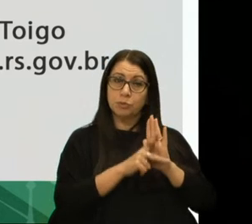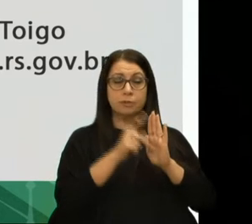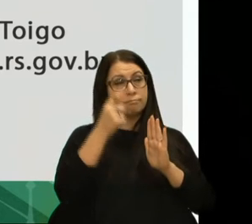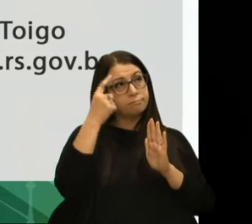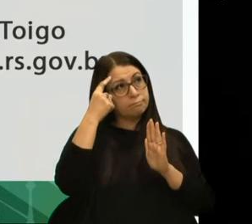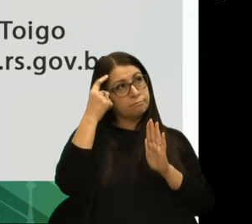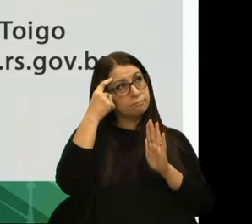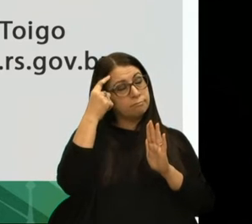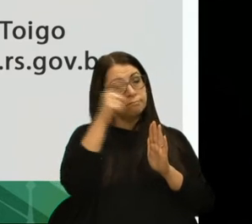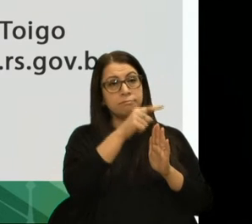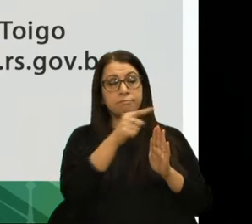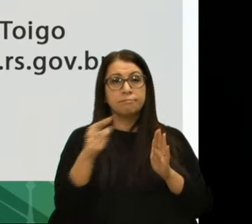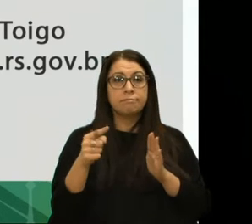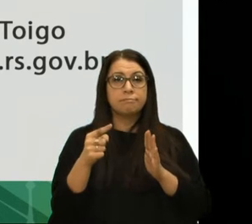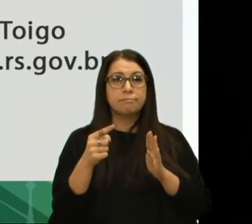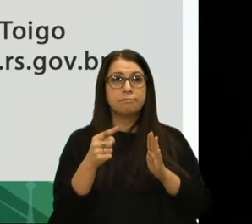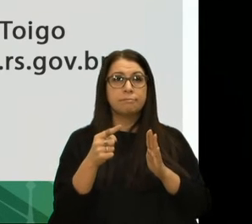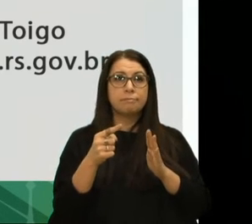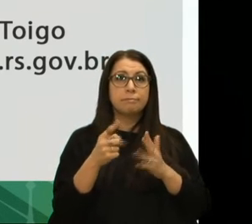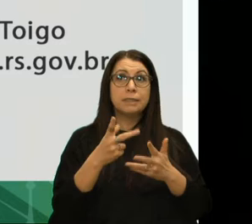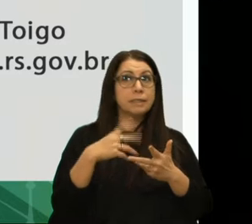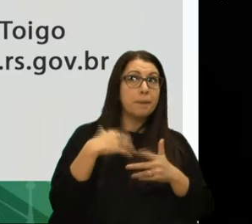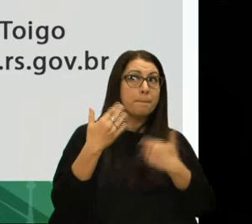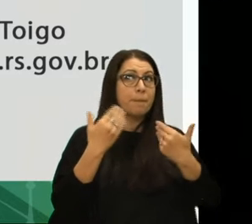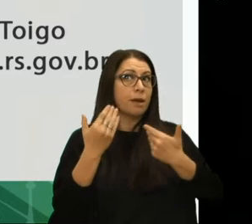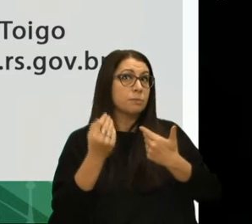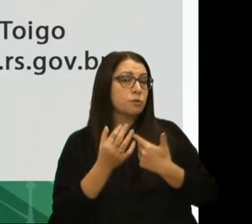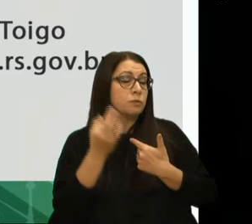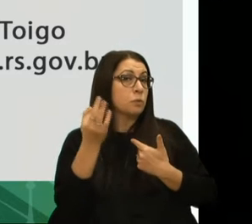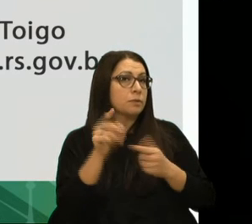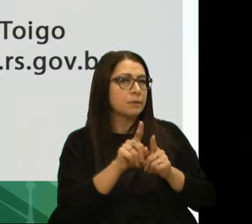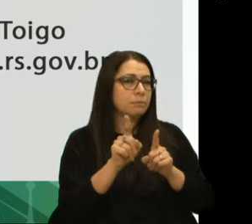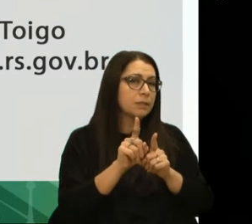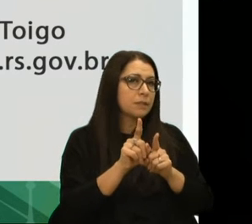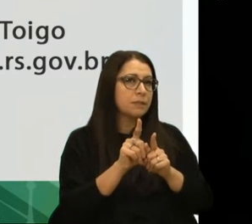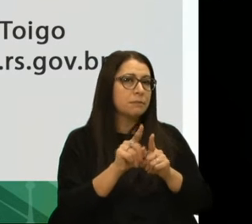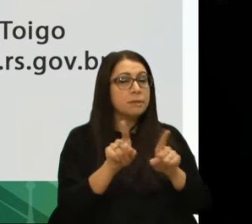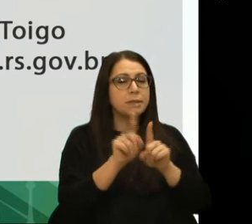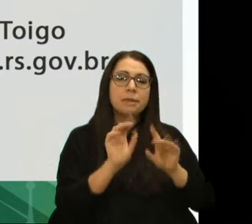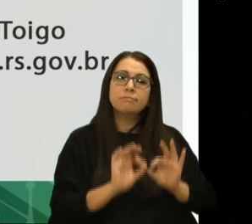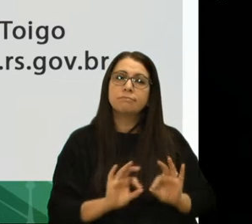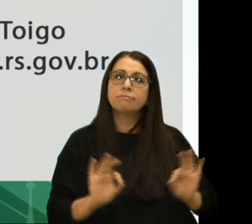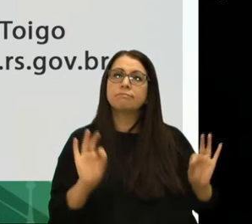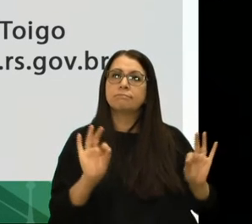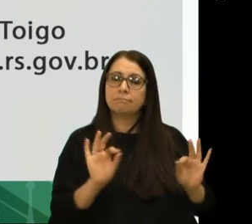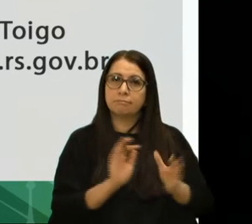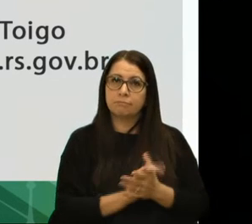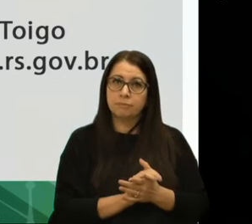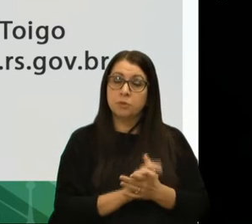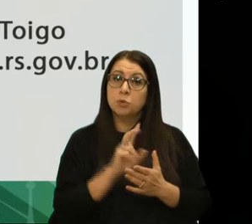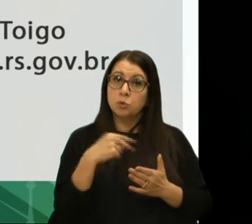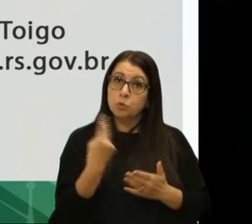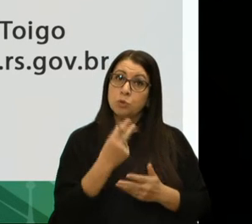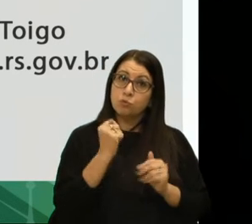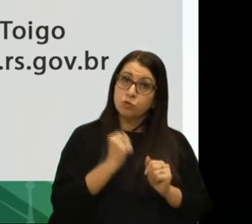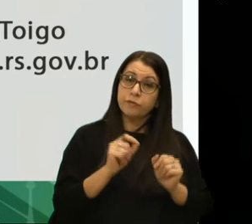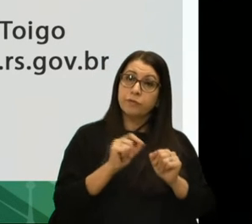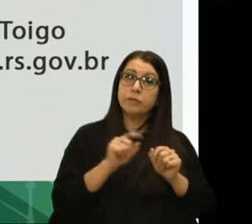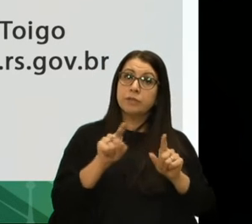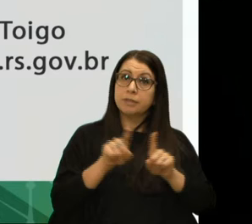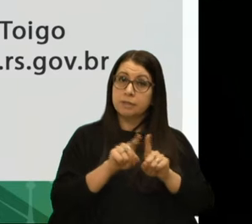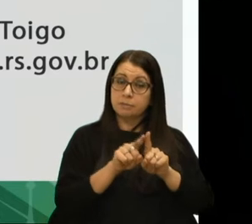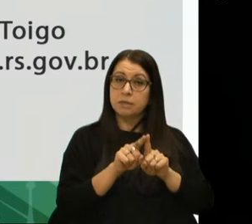pensa um tanto ousado, mas é também singelo. Nós poderemos fazer,